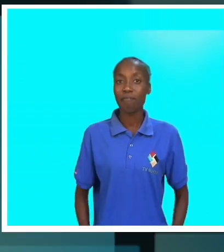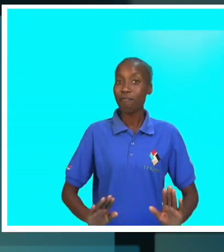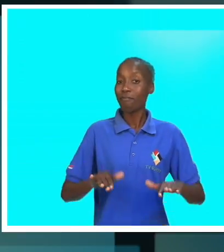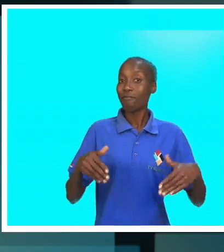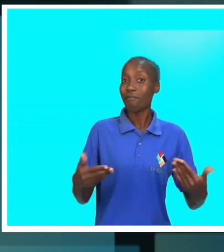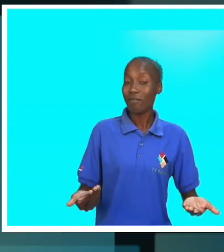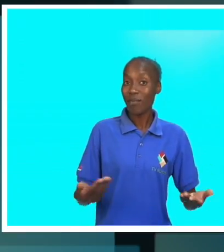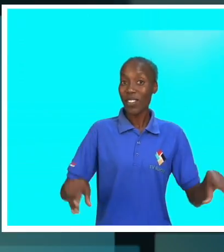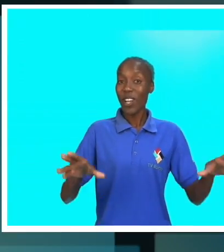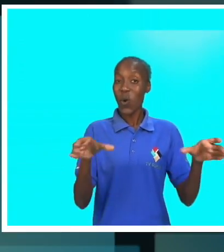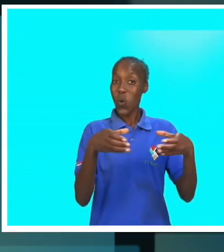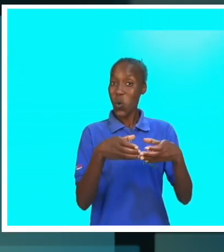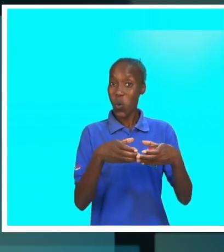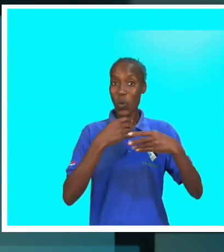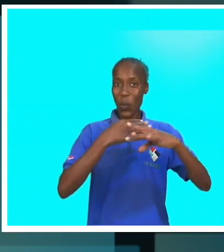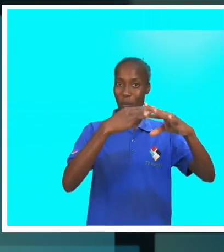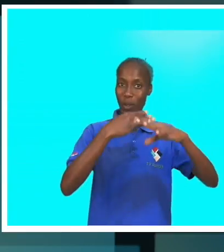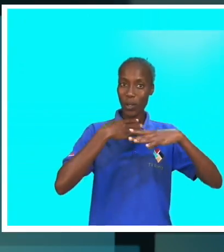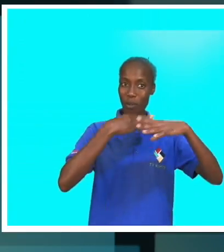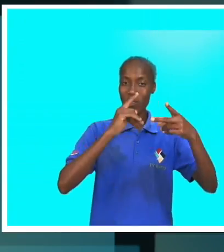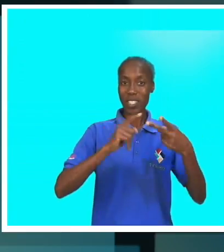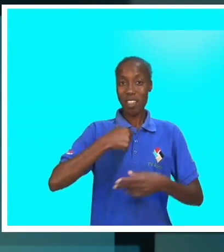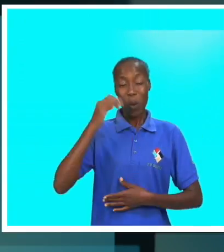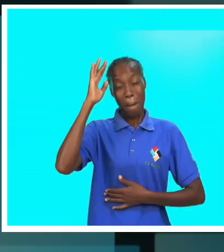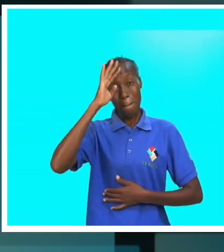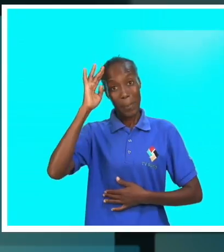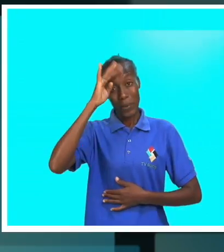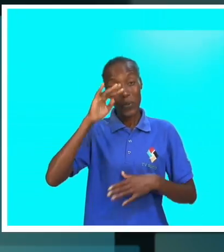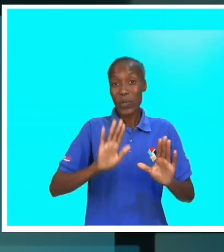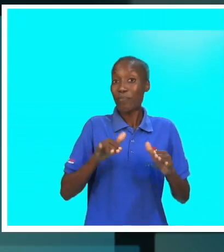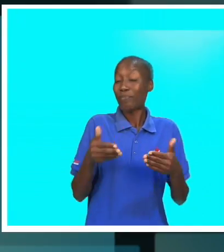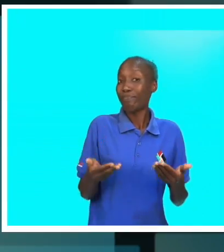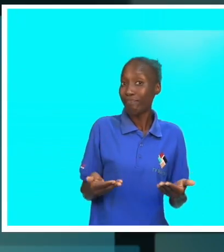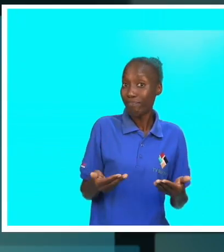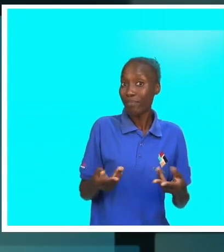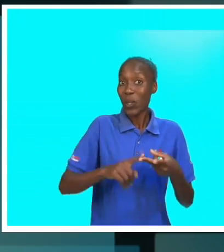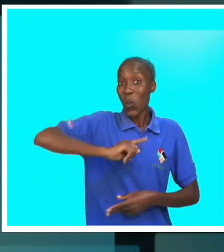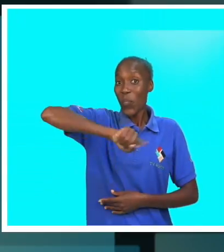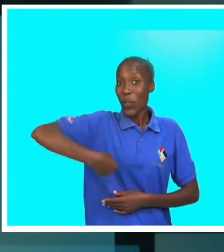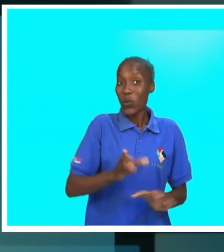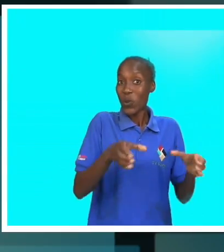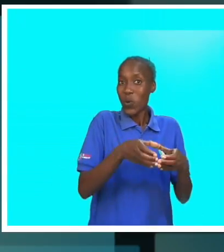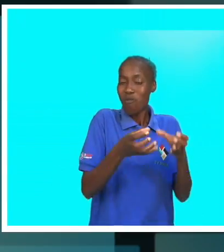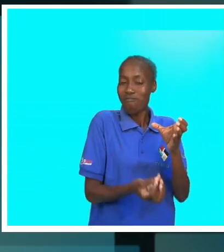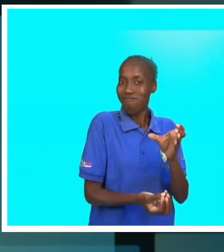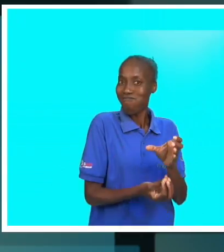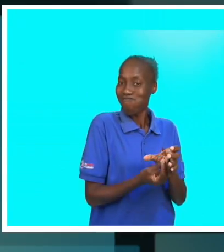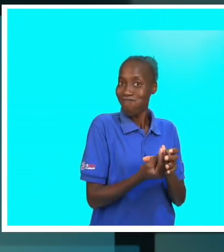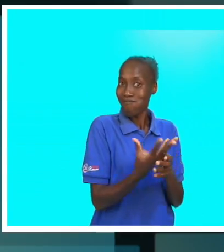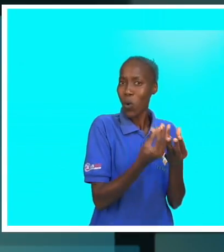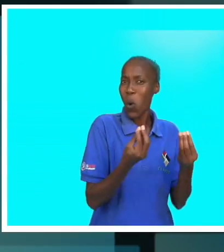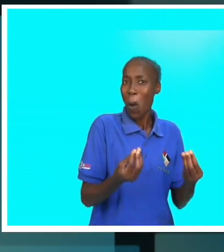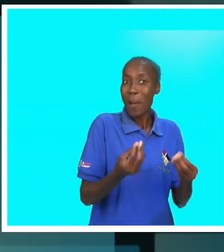o grupo musical, acho que o nosso grupo surgiu assim,